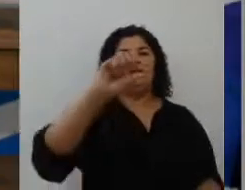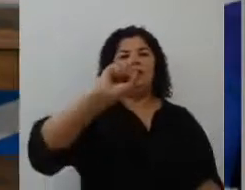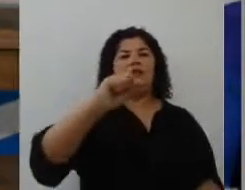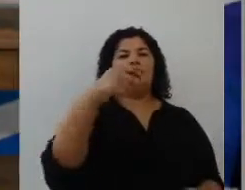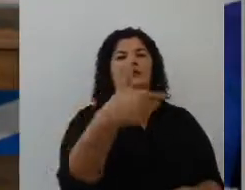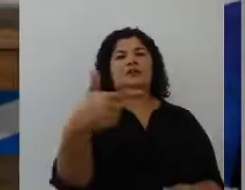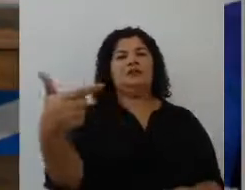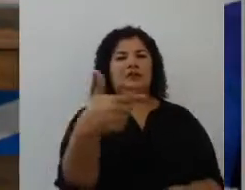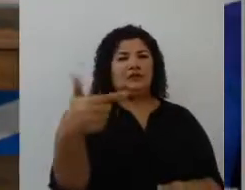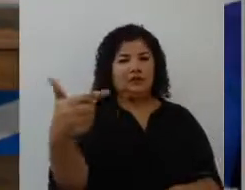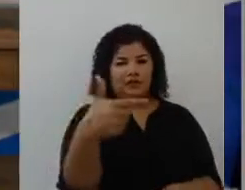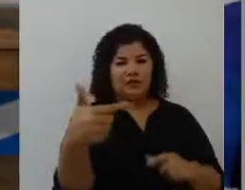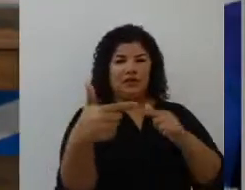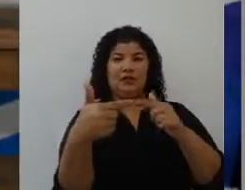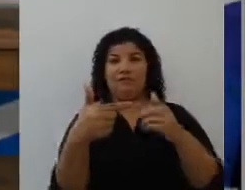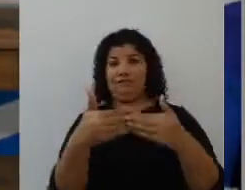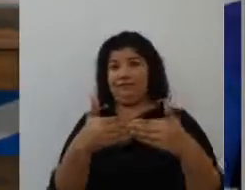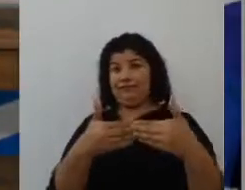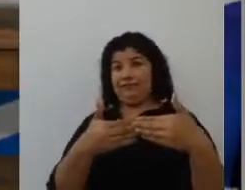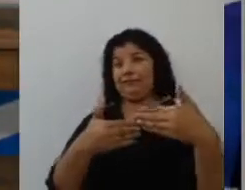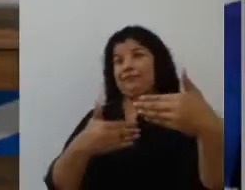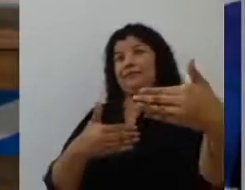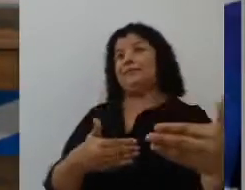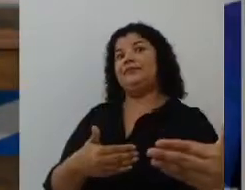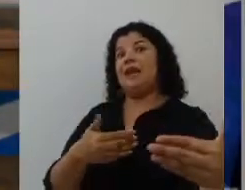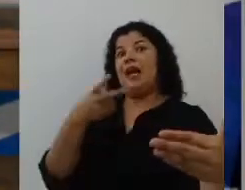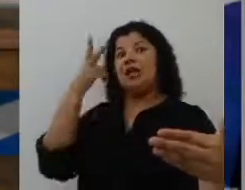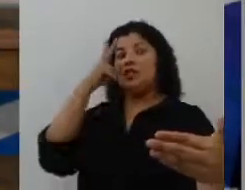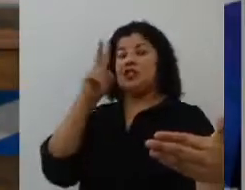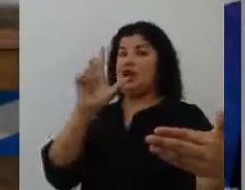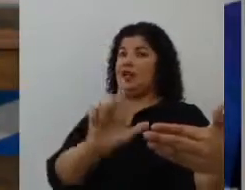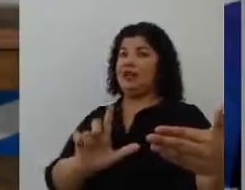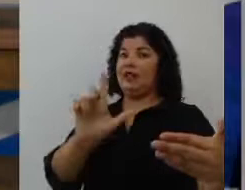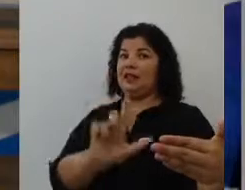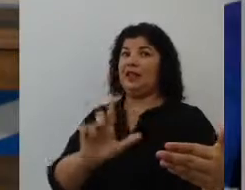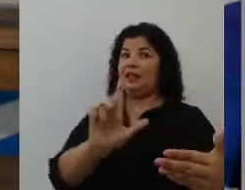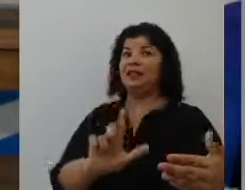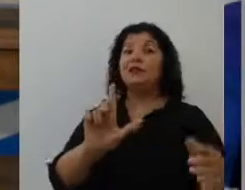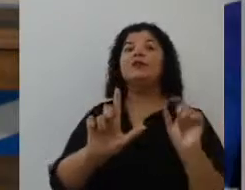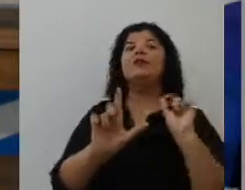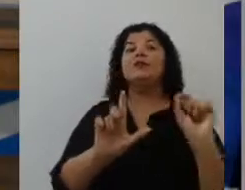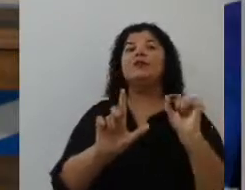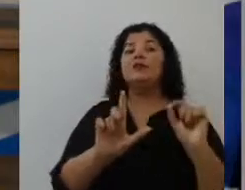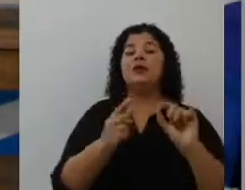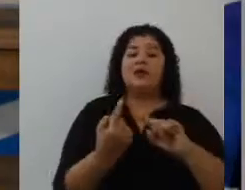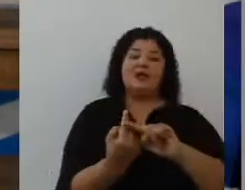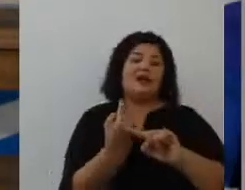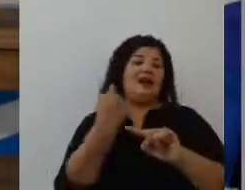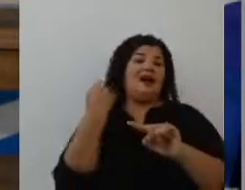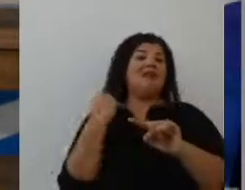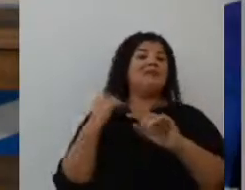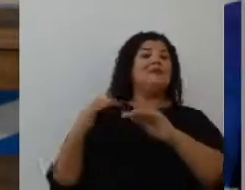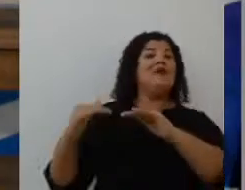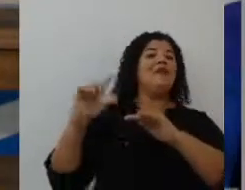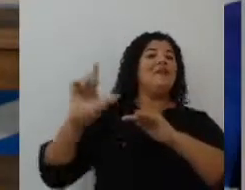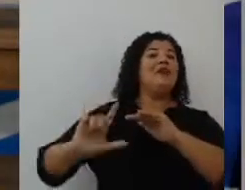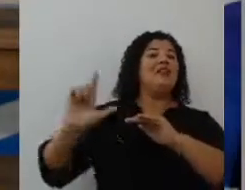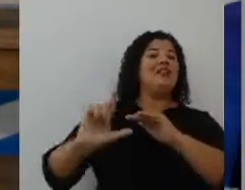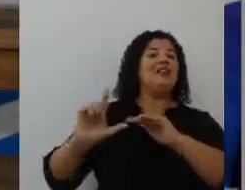De 1822 para frente, a história da literatura vai dizer que todos aqueles movimentos fazem parte da